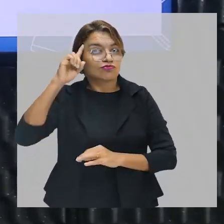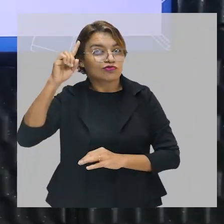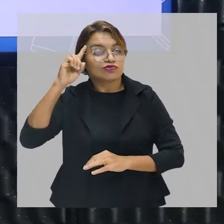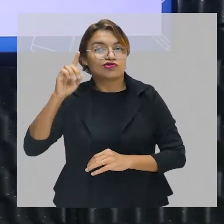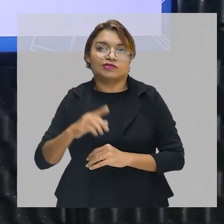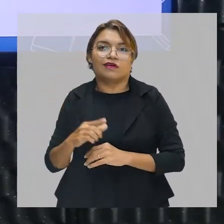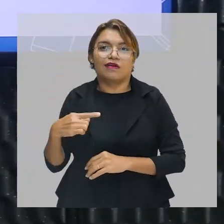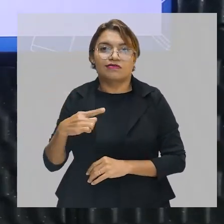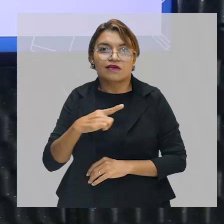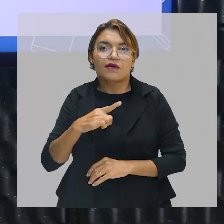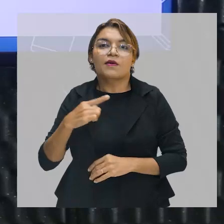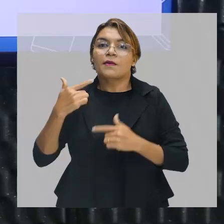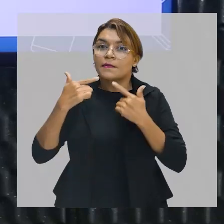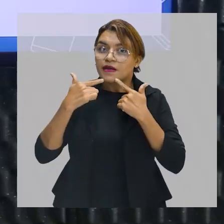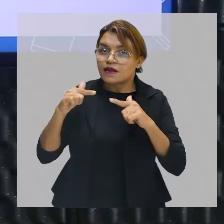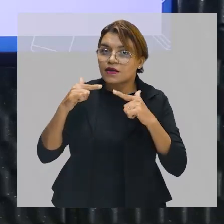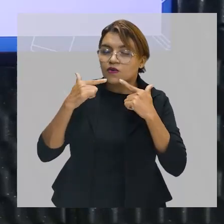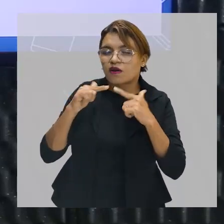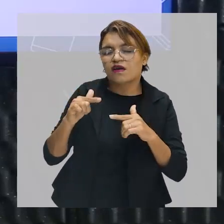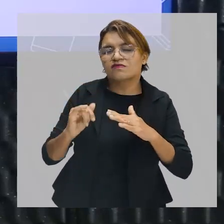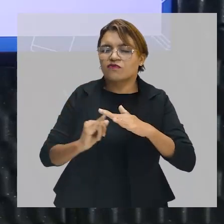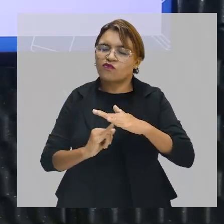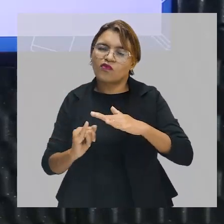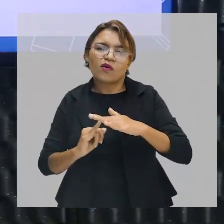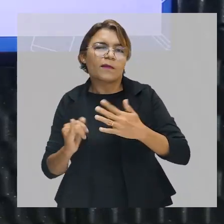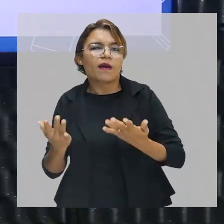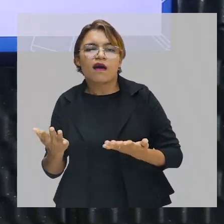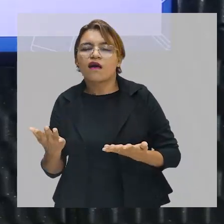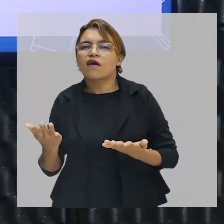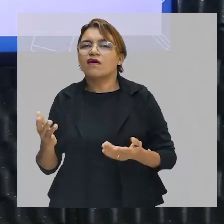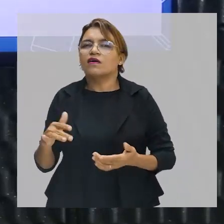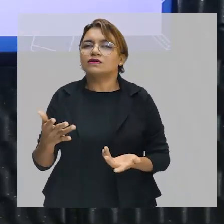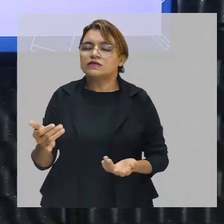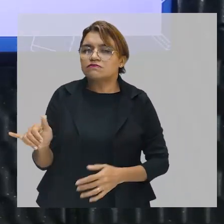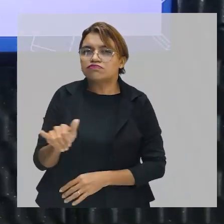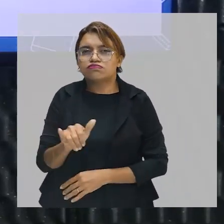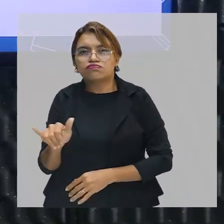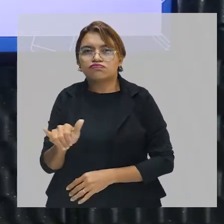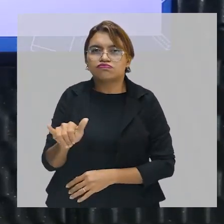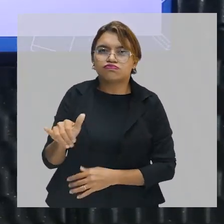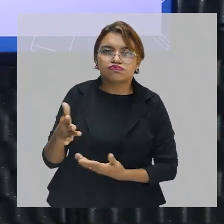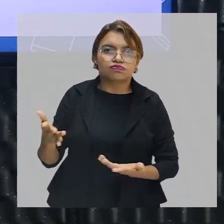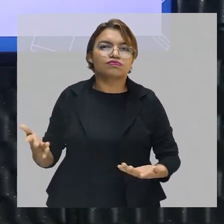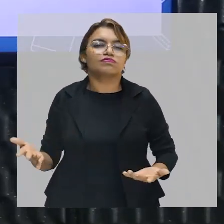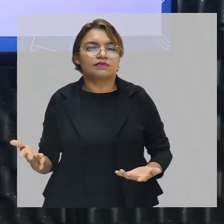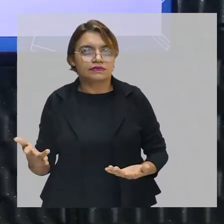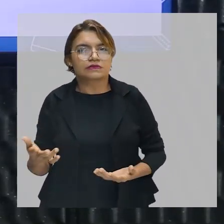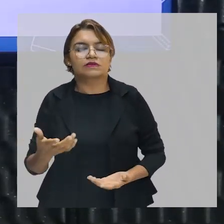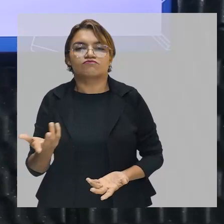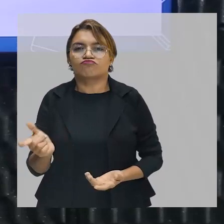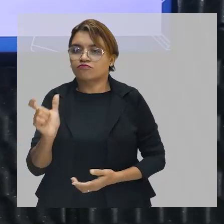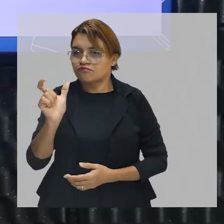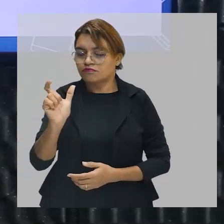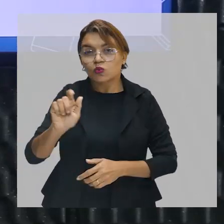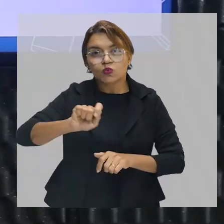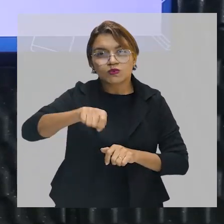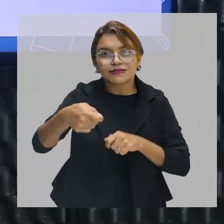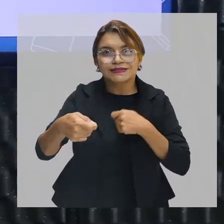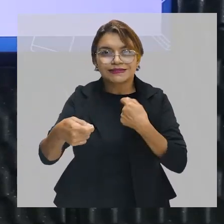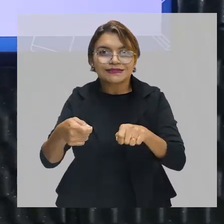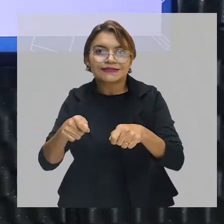usa uma linguagem mais descuidada, mais despojada, com gírias, né? Com expressões que são